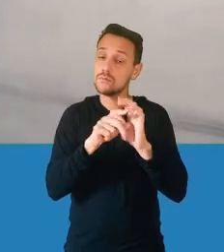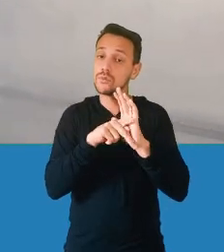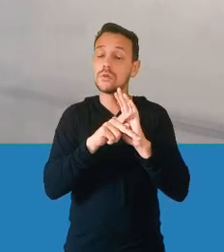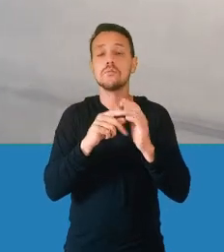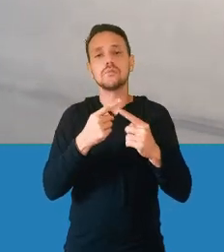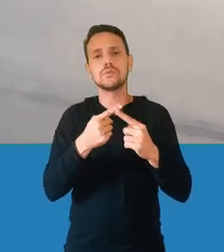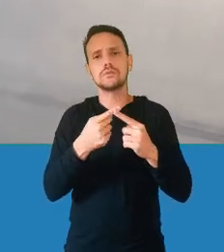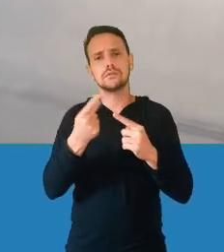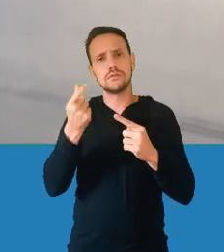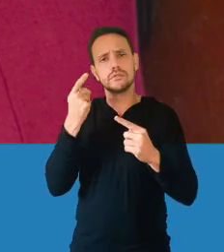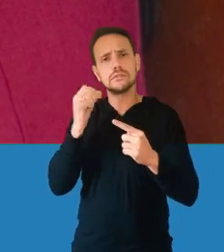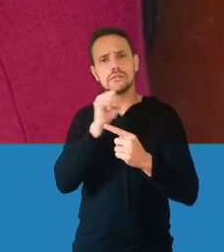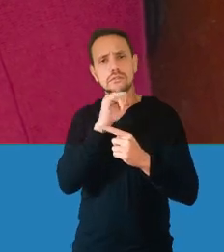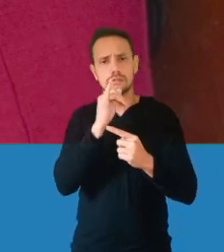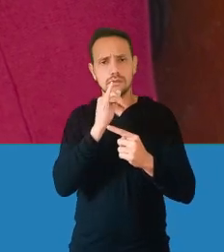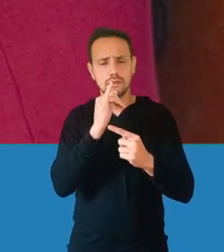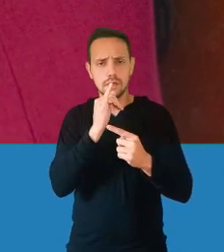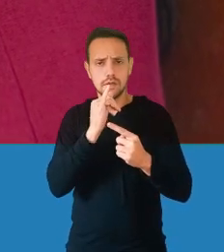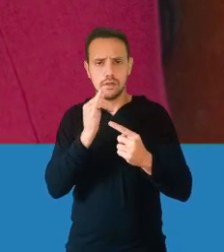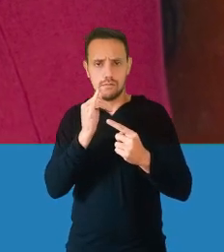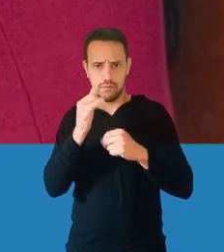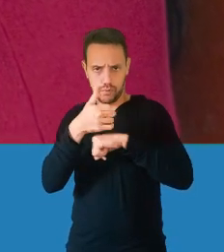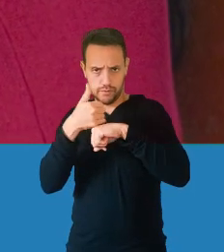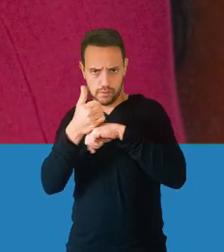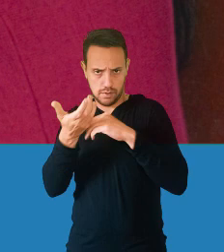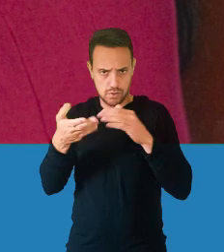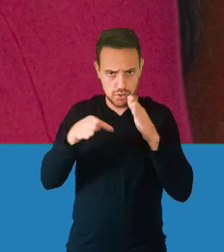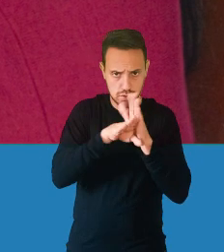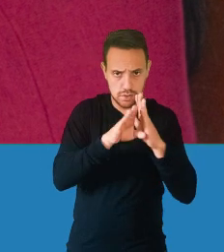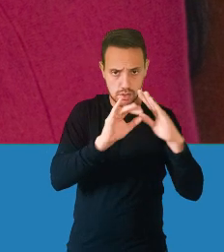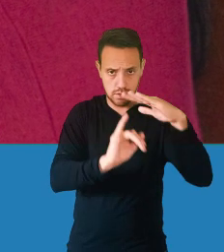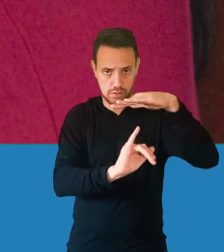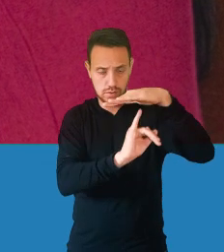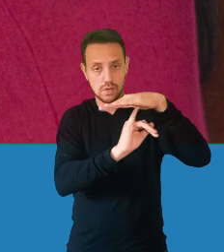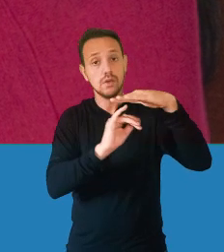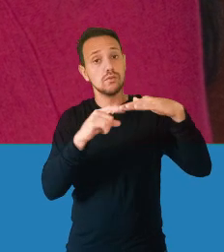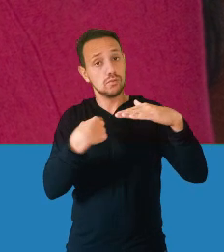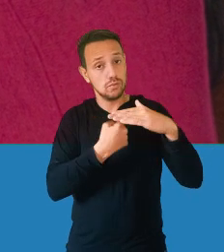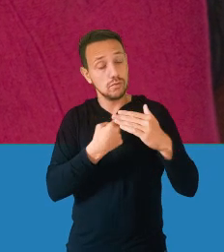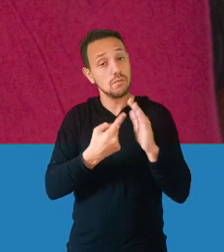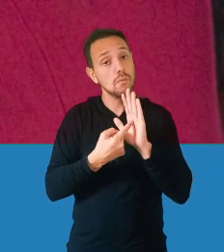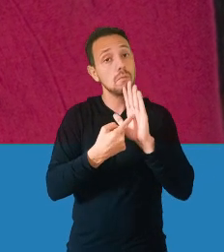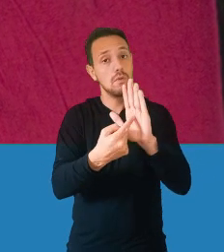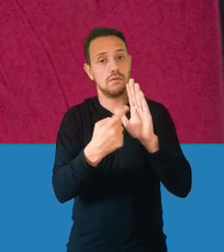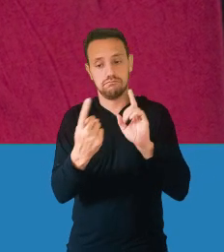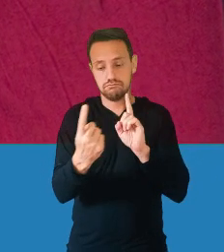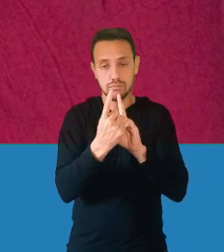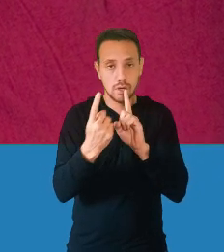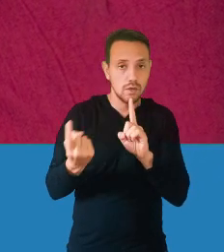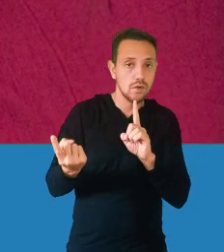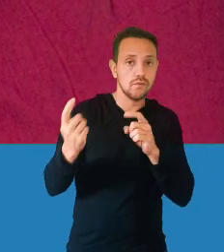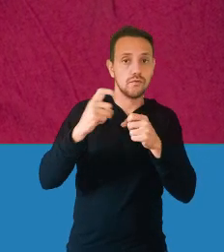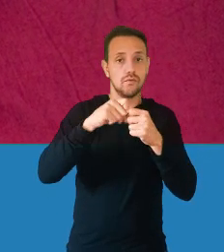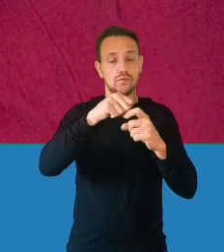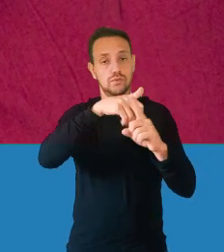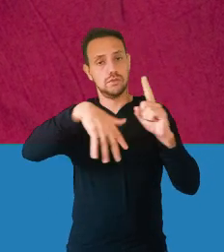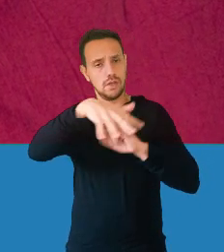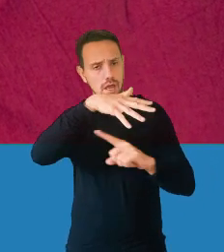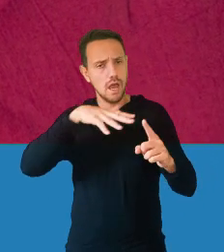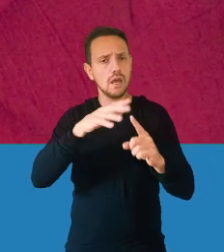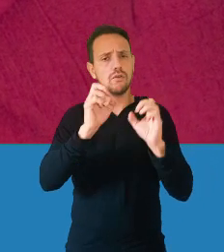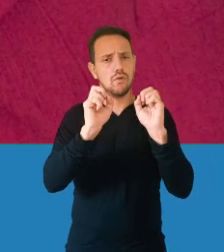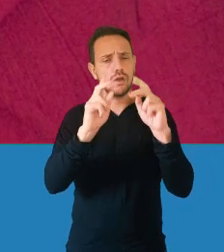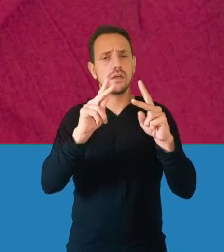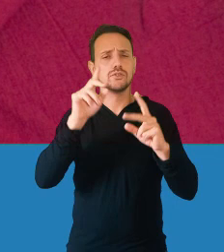aderiram, né, a esse programa. Porque quando um profissional chega na instituição, nós falamos da importância da reabilitação em si, de